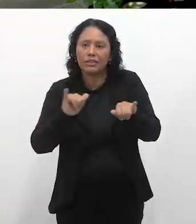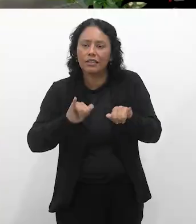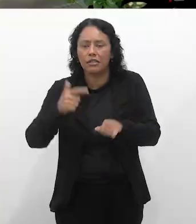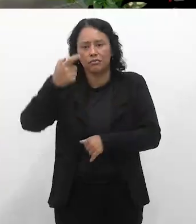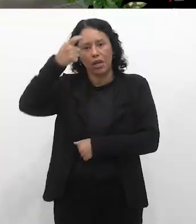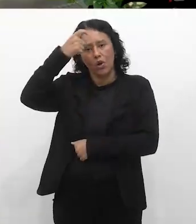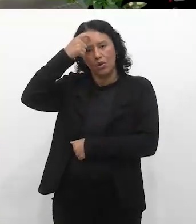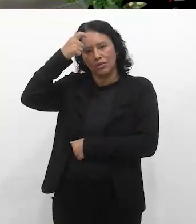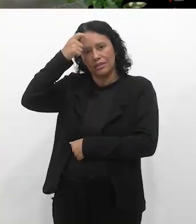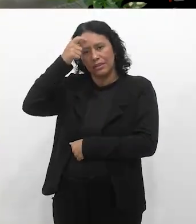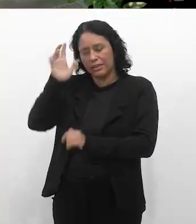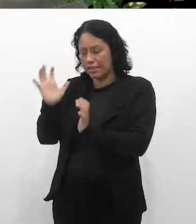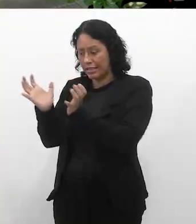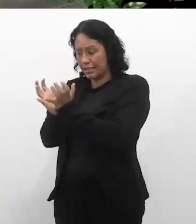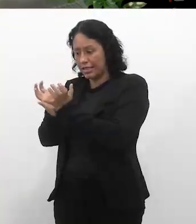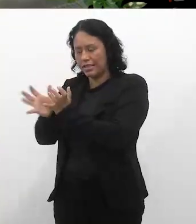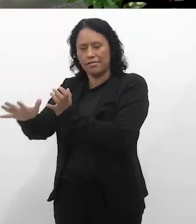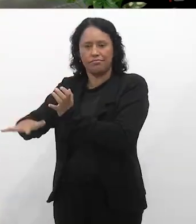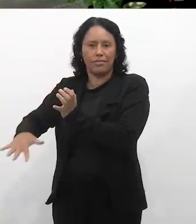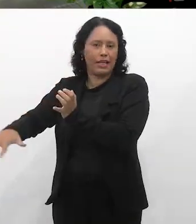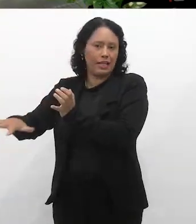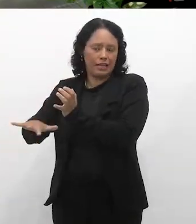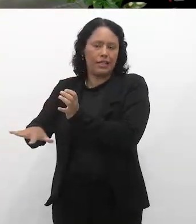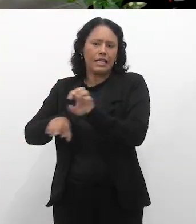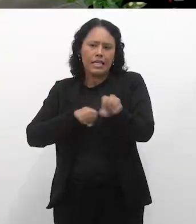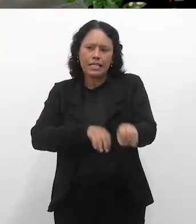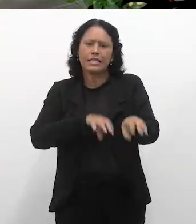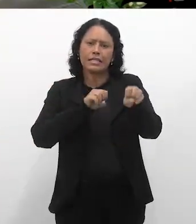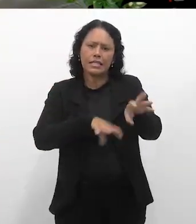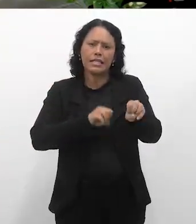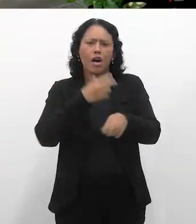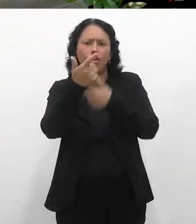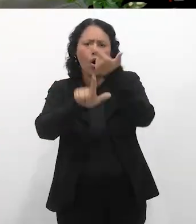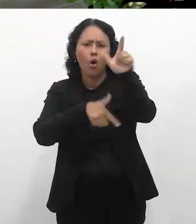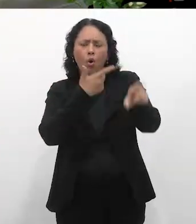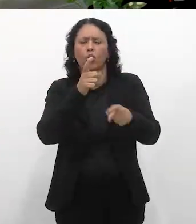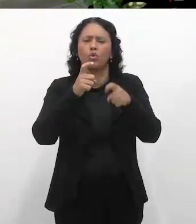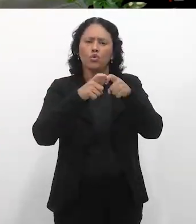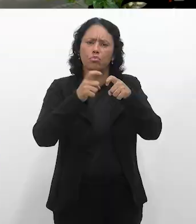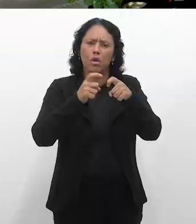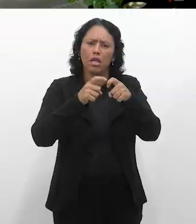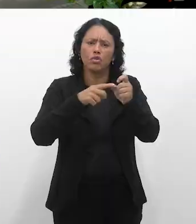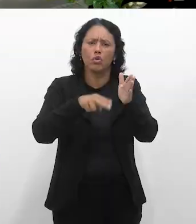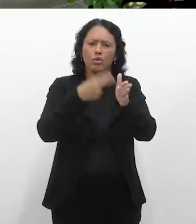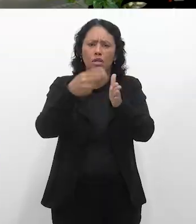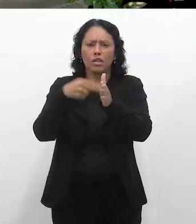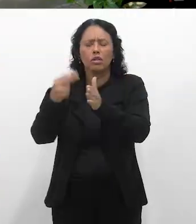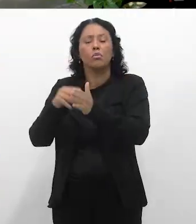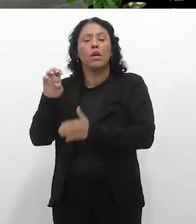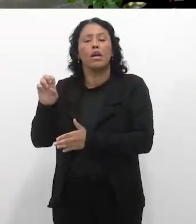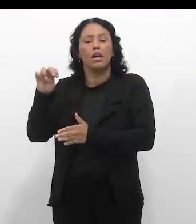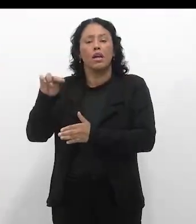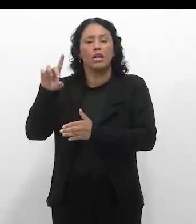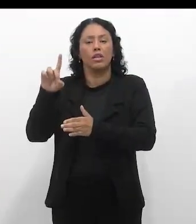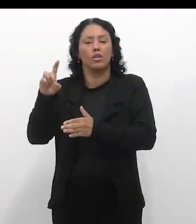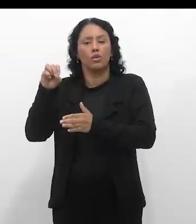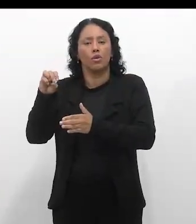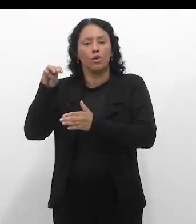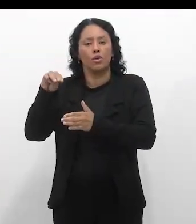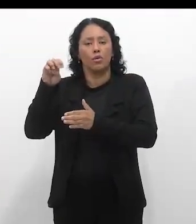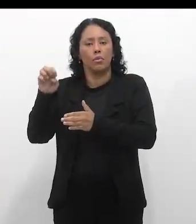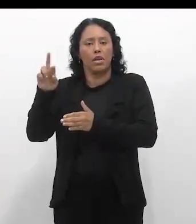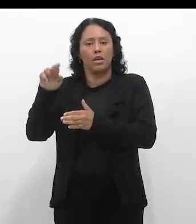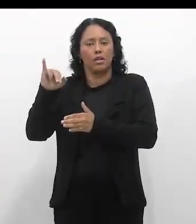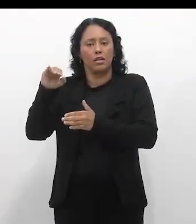Na divulgação, na conscientização, no tratamento, ensinava os médicos, né, a operar